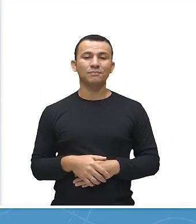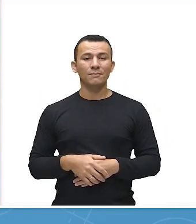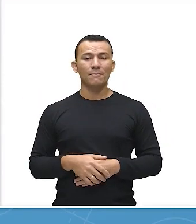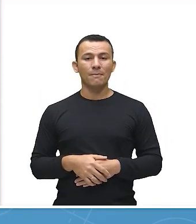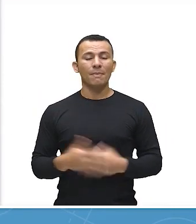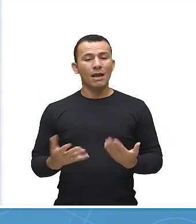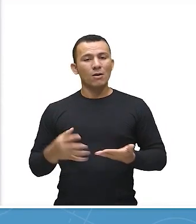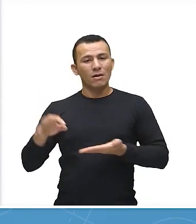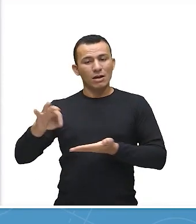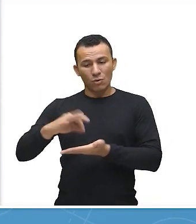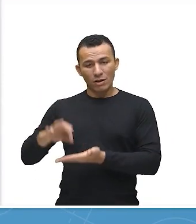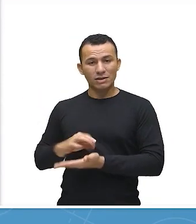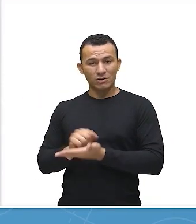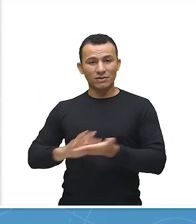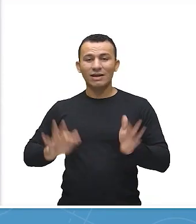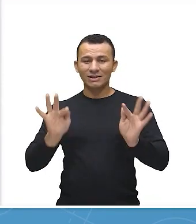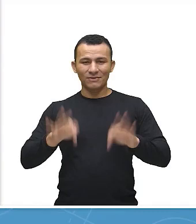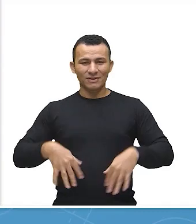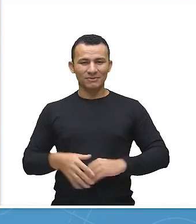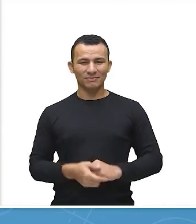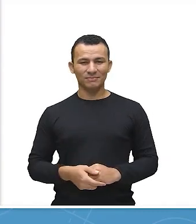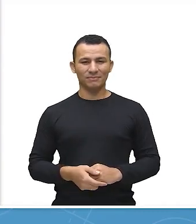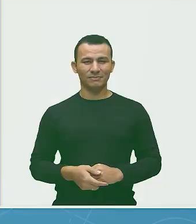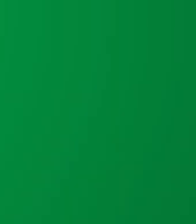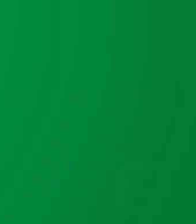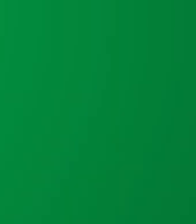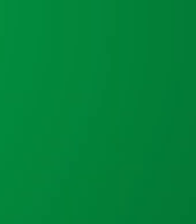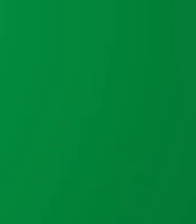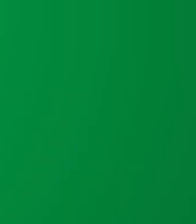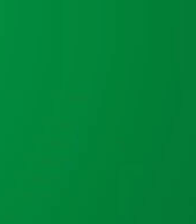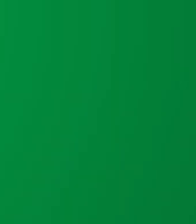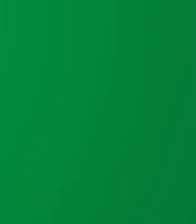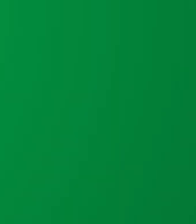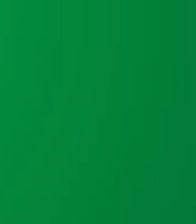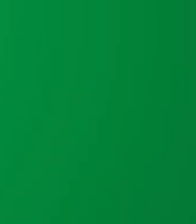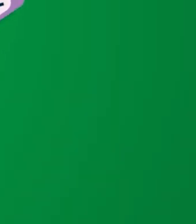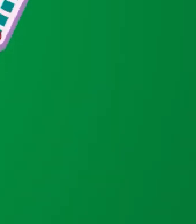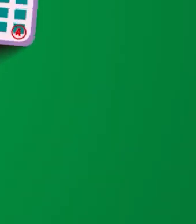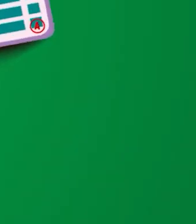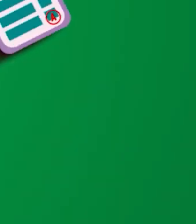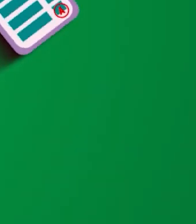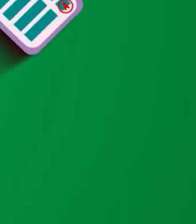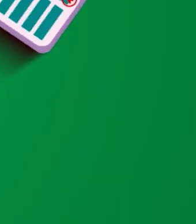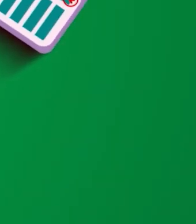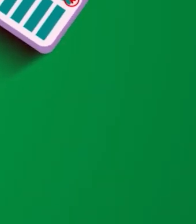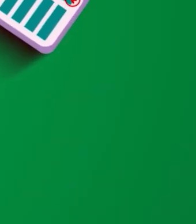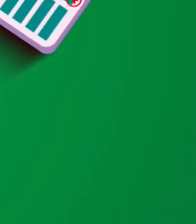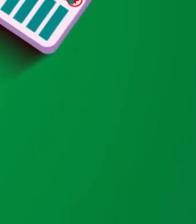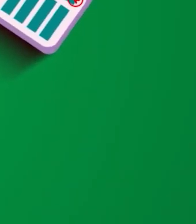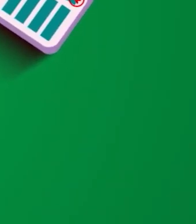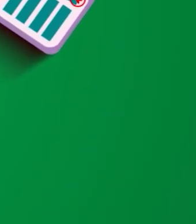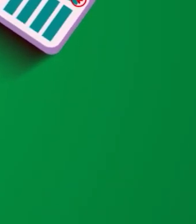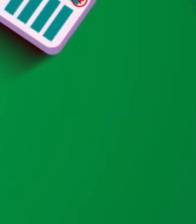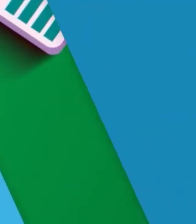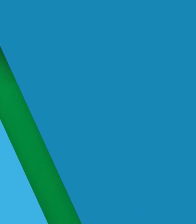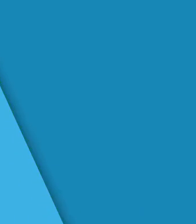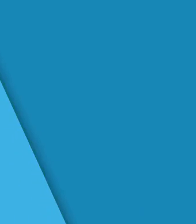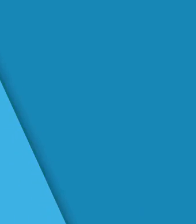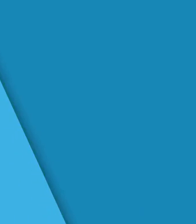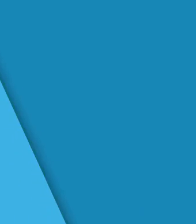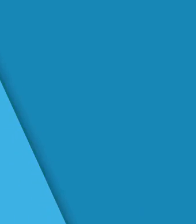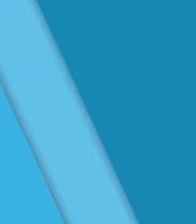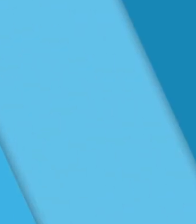jovem. E a gente sabe que o jovem ele gosta mais de um gênero popular, de uma música mais agitadinha do que uma música erudita. Então,